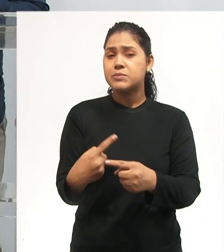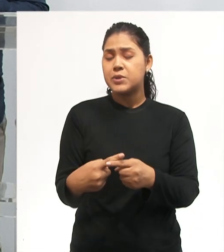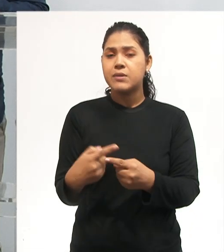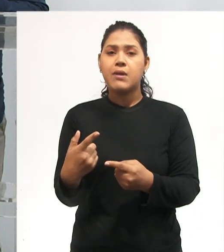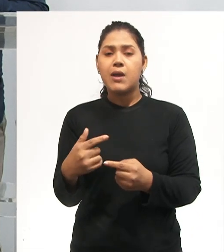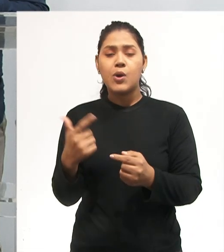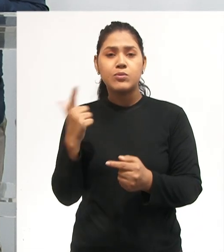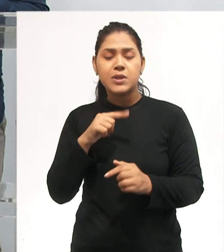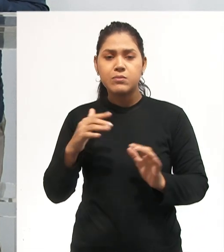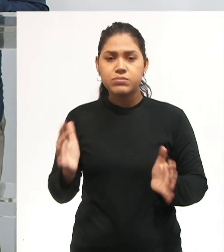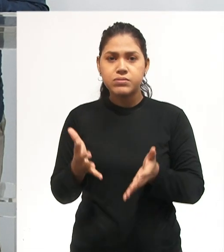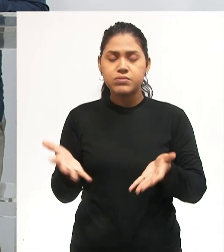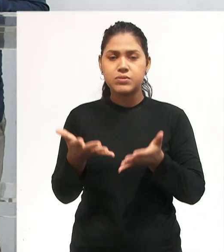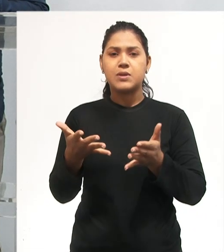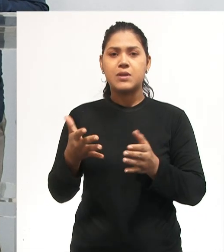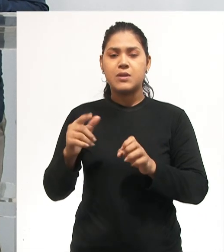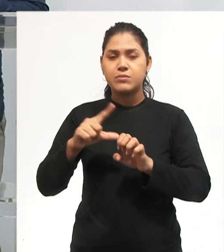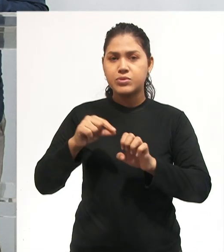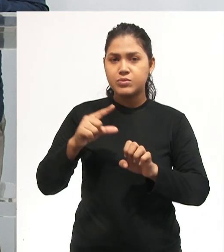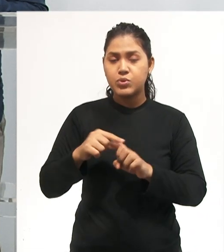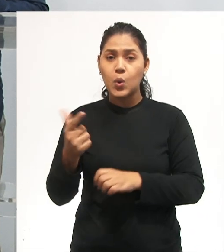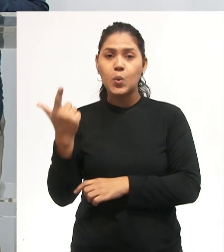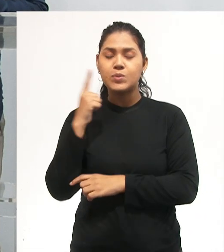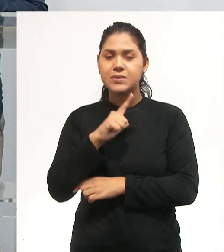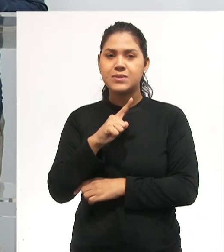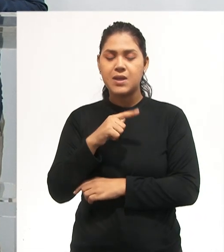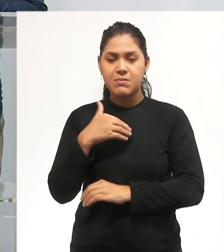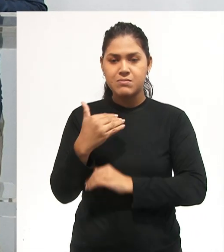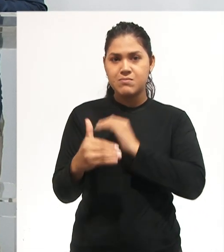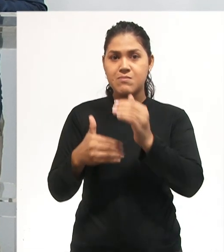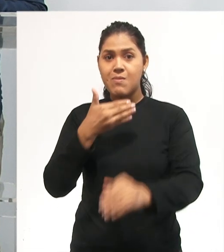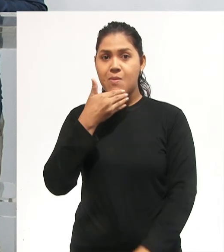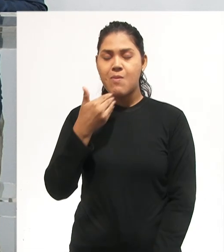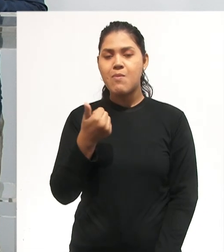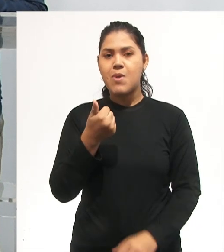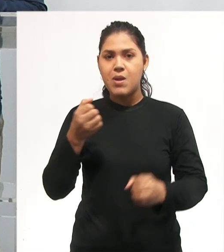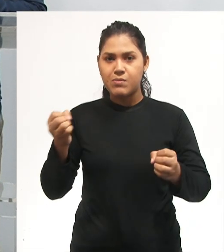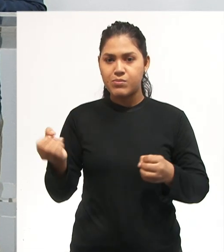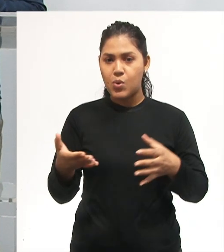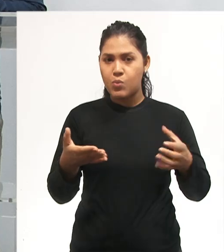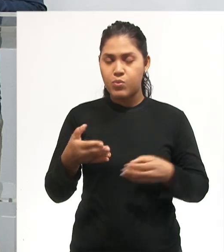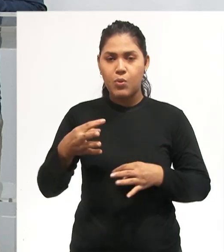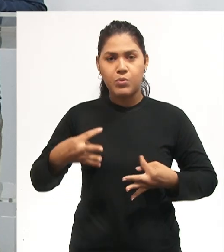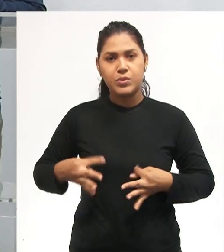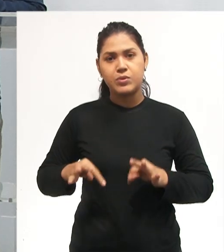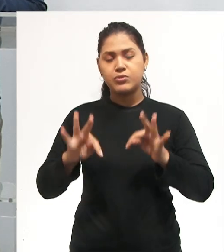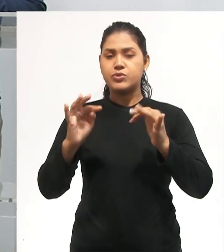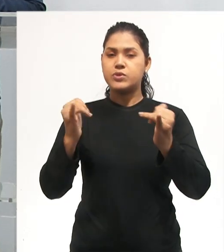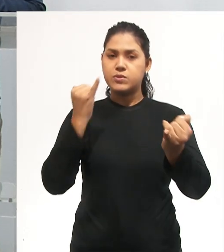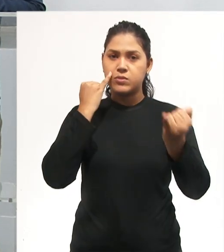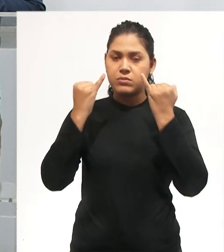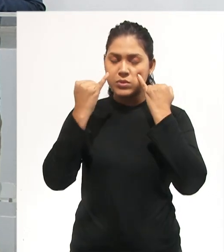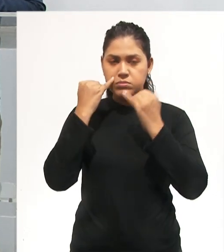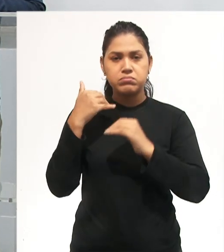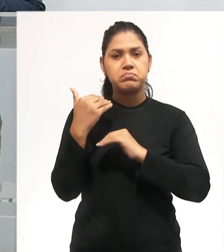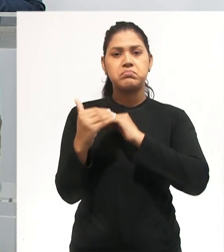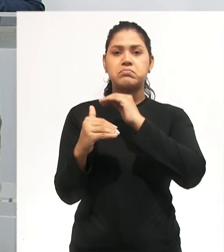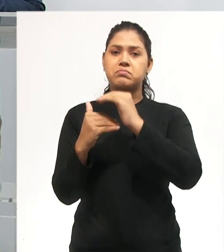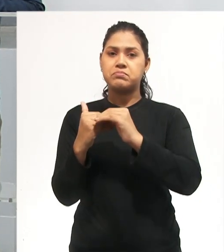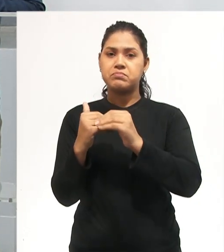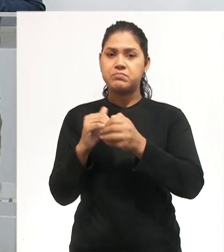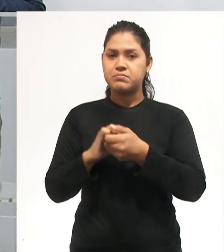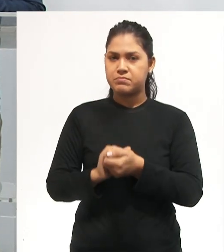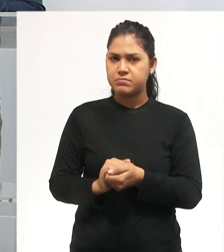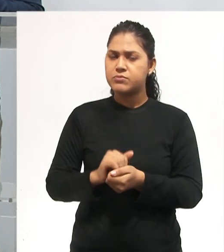inovação. Esse é um ponto, tá? Central desse conceito de Estado empreendedor. Tá? Então, eu já falei do